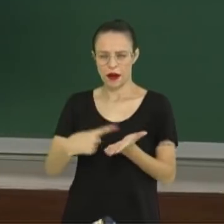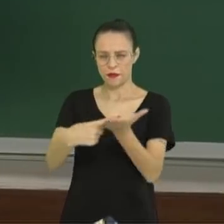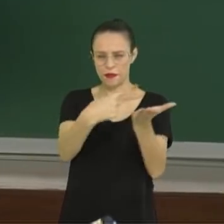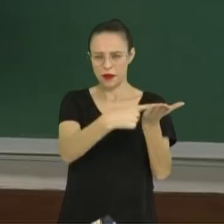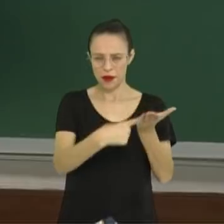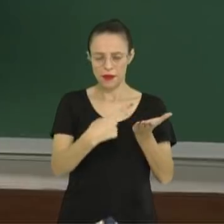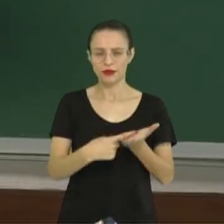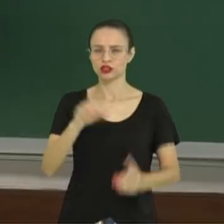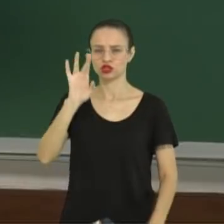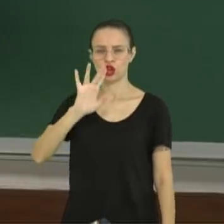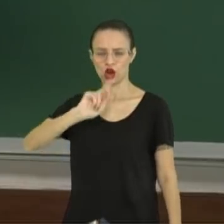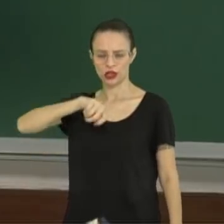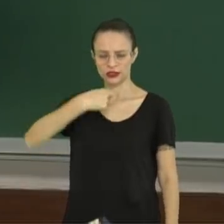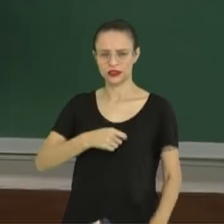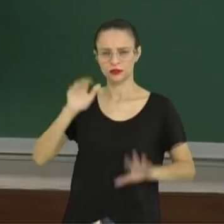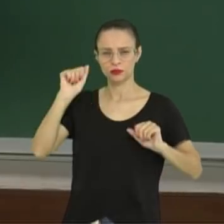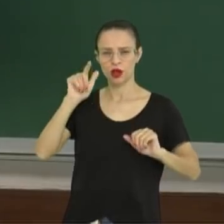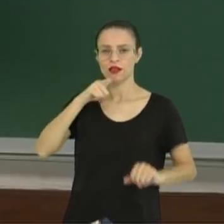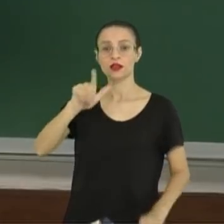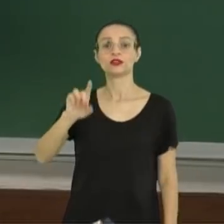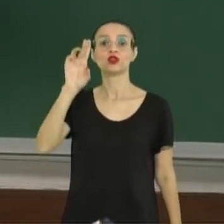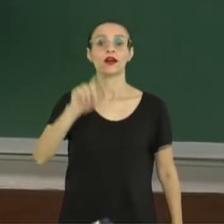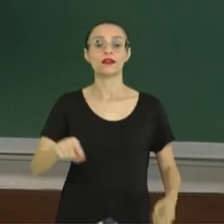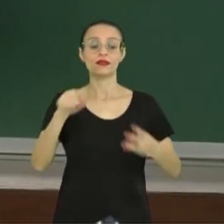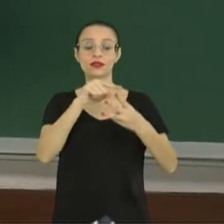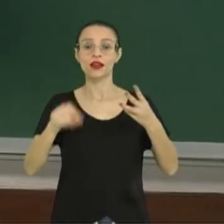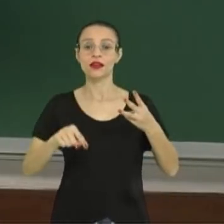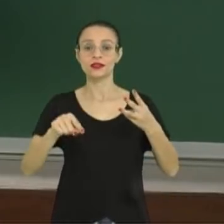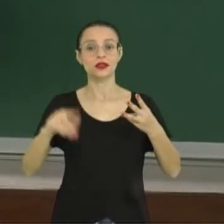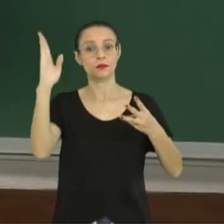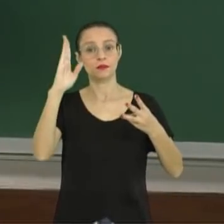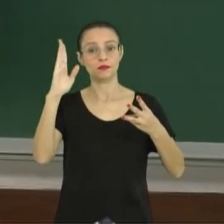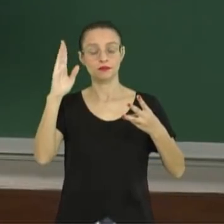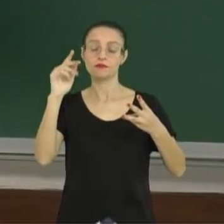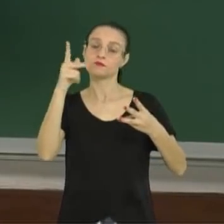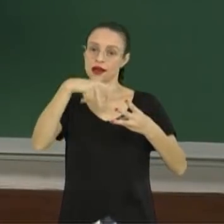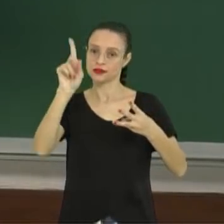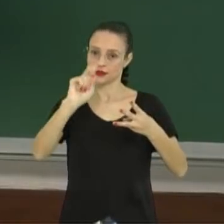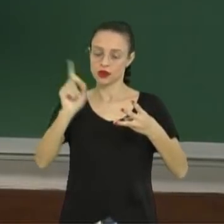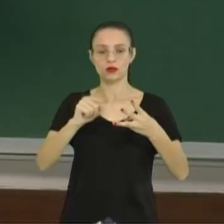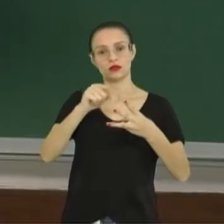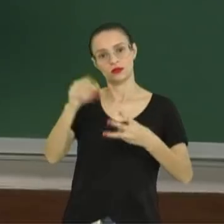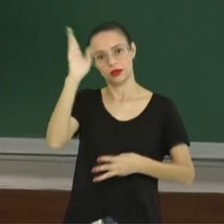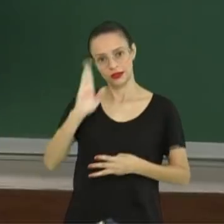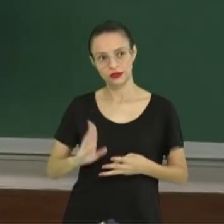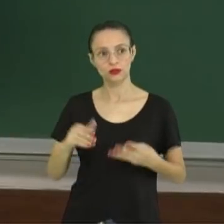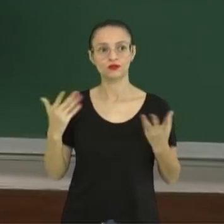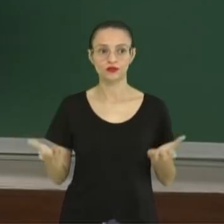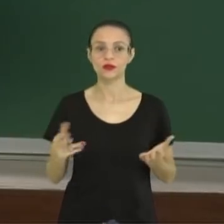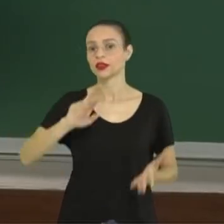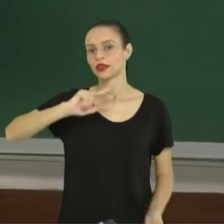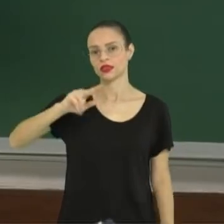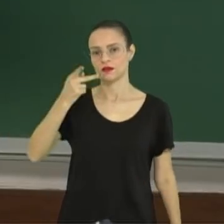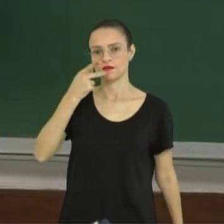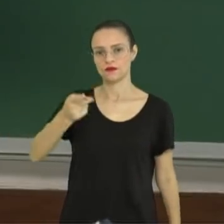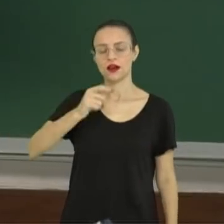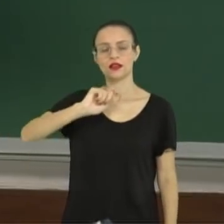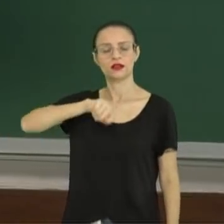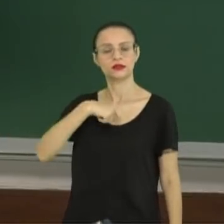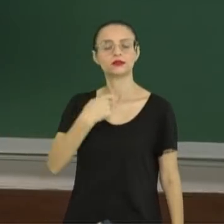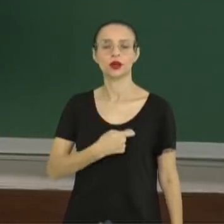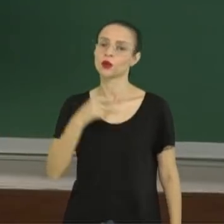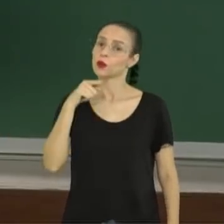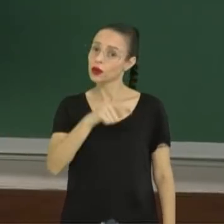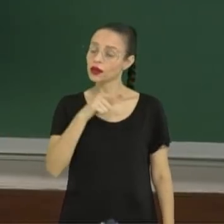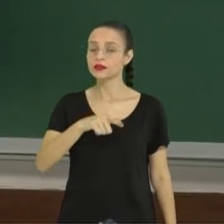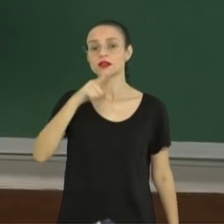Fala-se só o espanhol aqui, com exceção de 3 países, e um desses países é o Brasil. Talvez essa questão do idioma